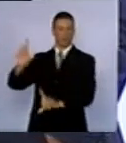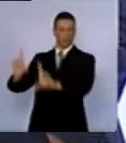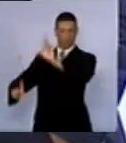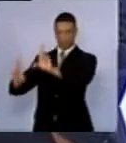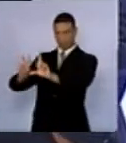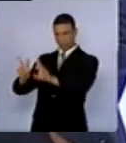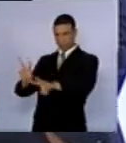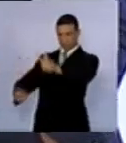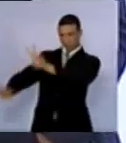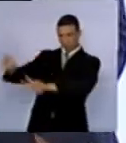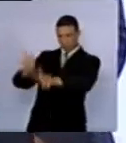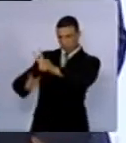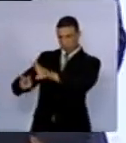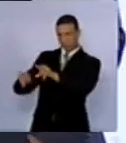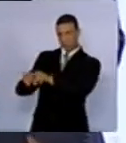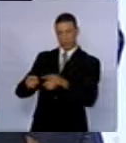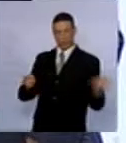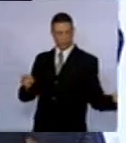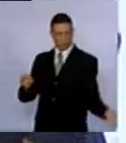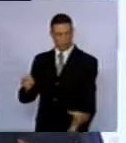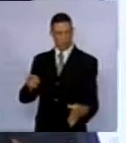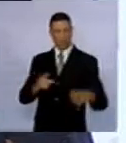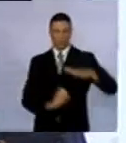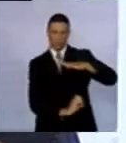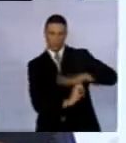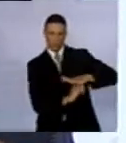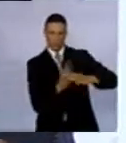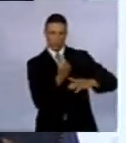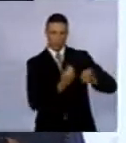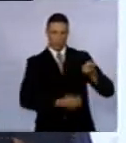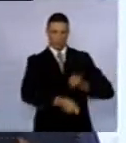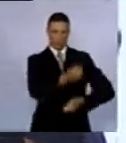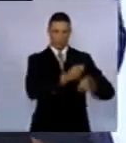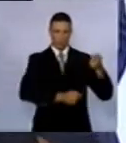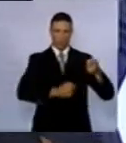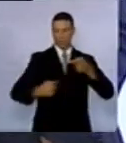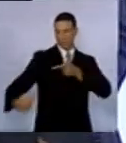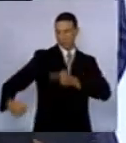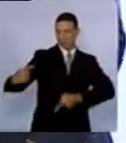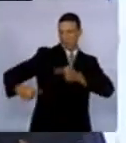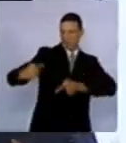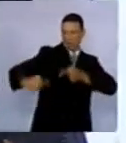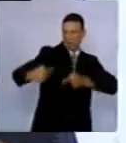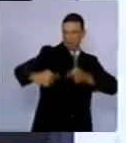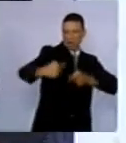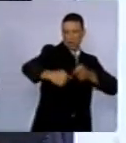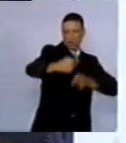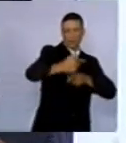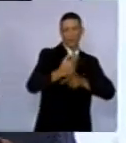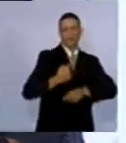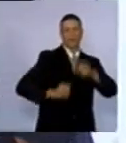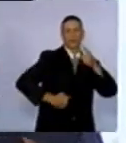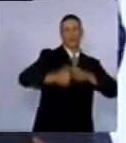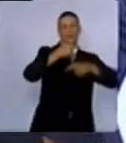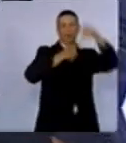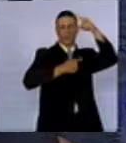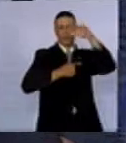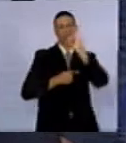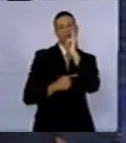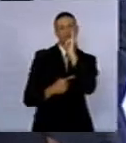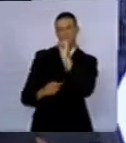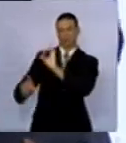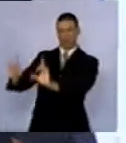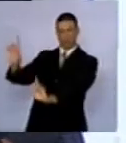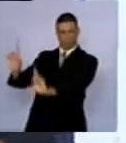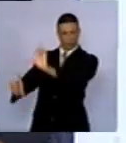o ingresso de novos agentes econômicos estimula o aumento da concorrência no mercado nacional de serviços de acesso